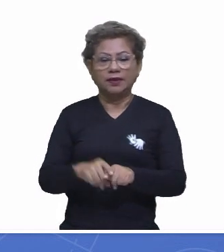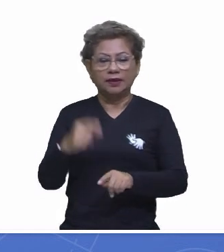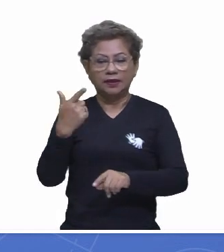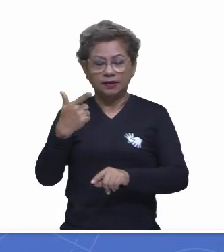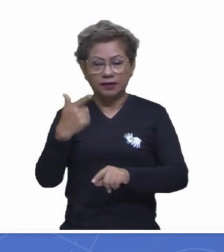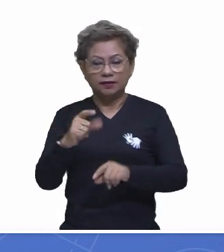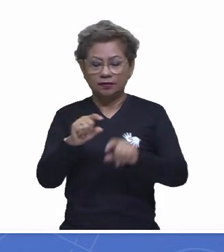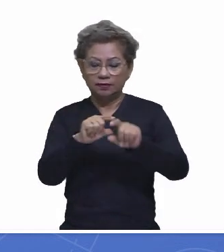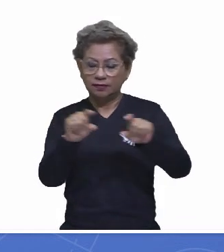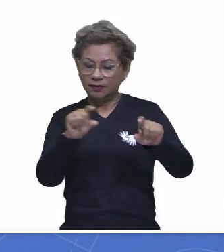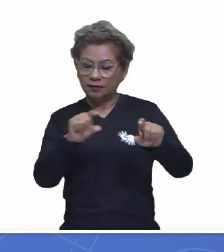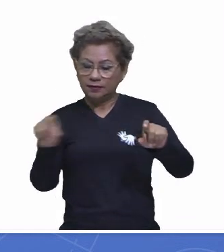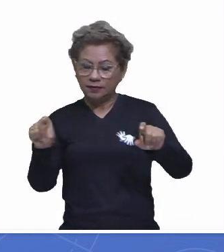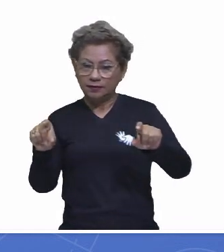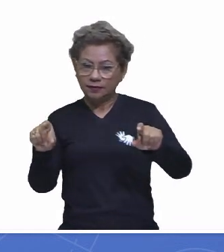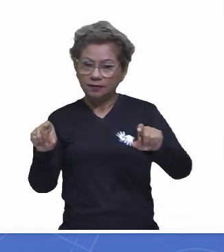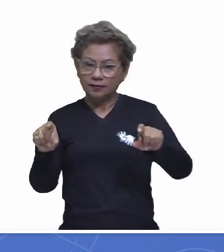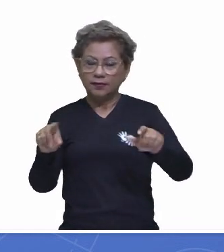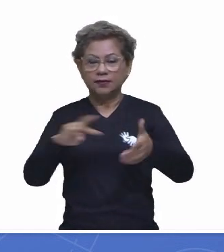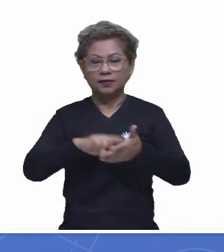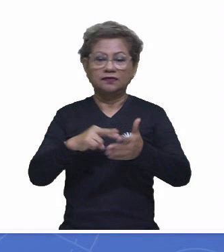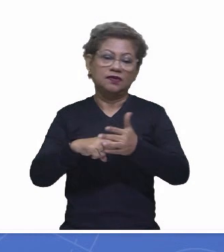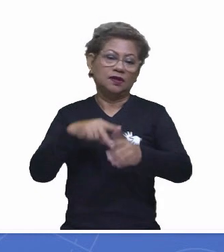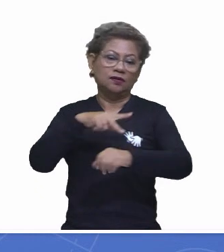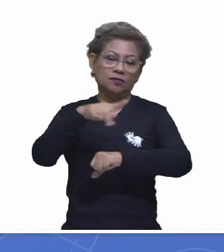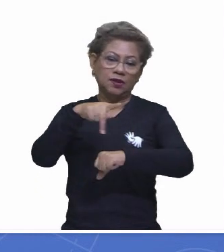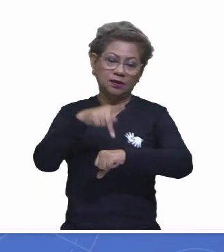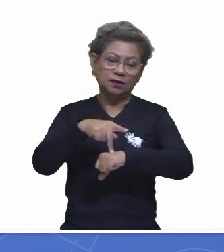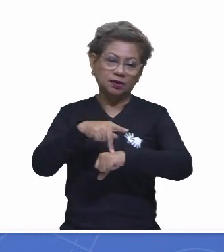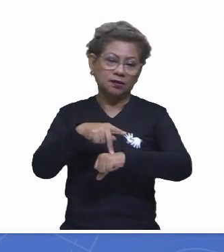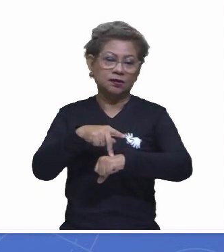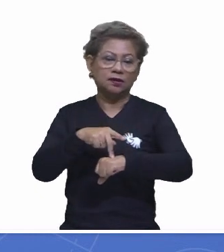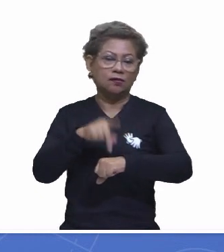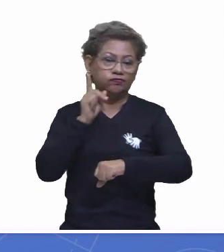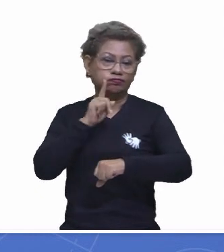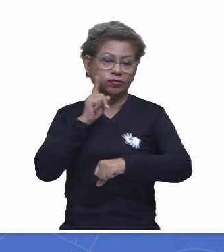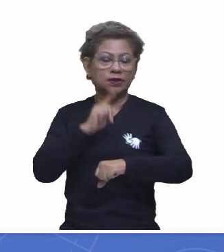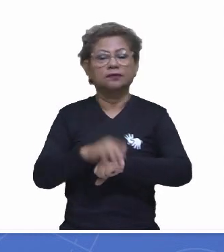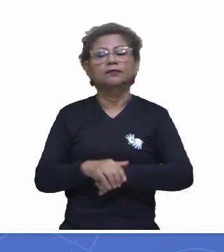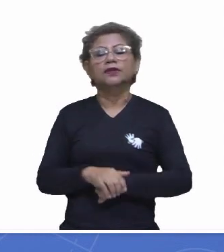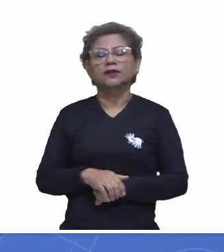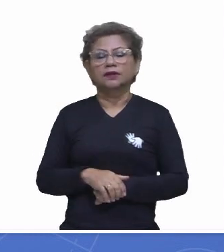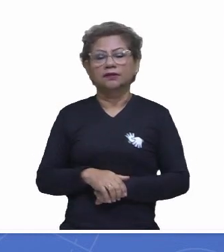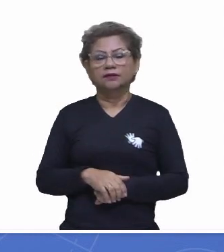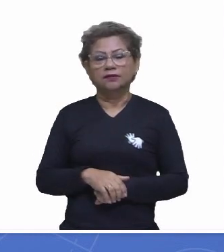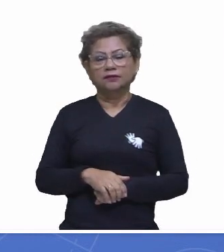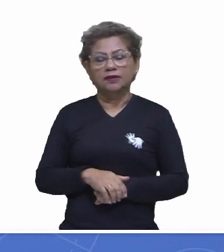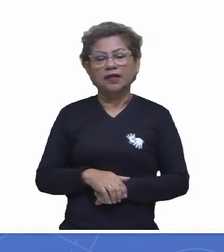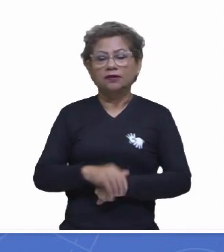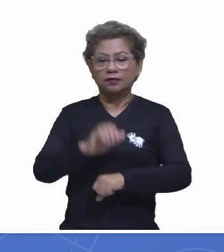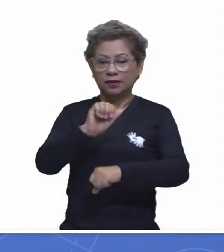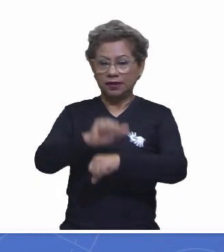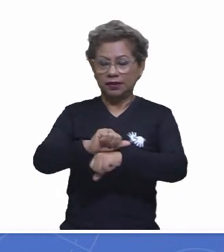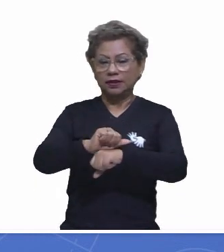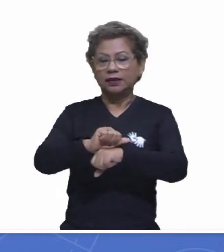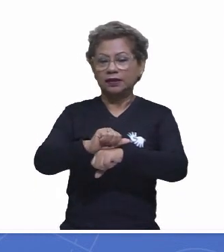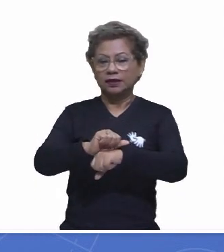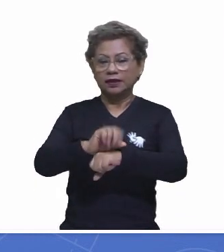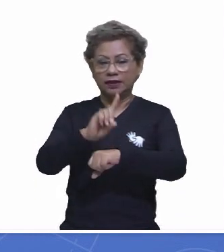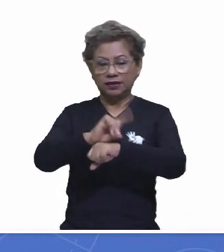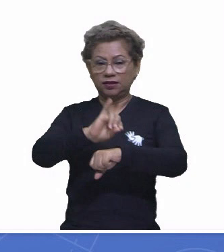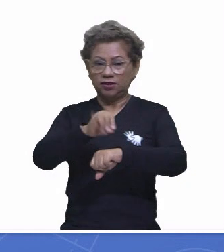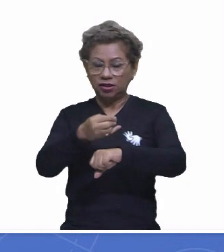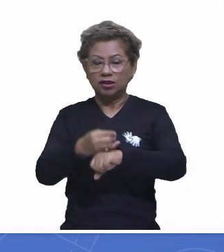ao país, Estados Unidos. Small, então nós temos aí um